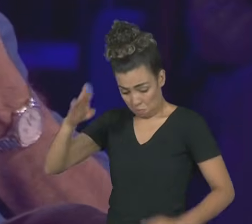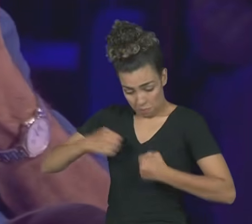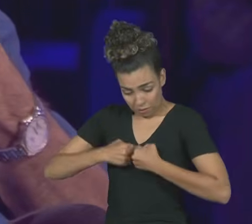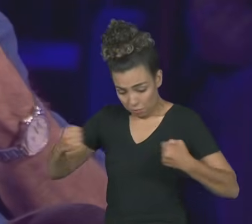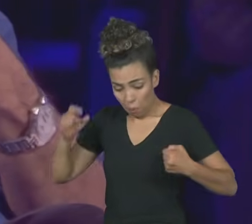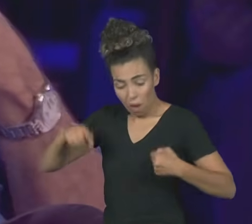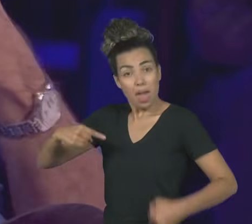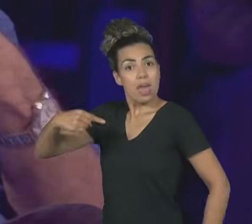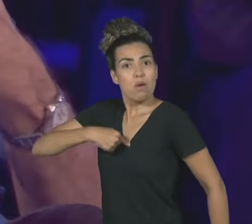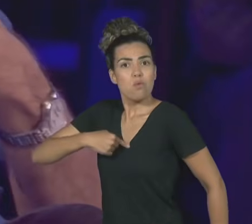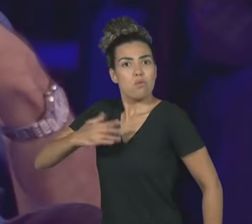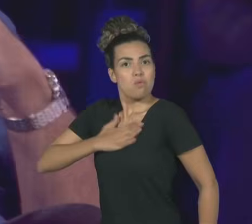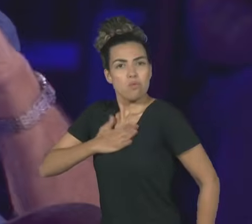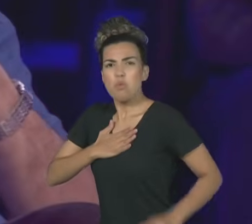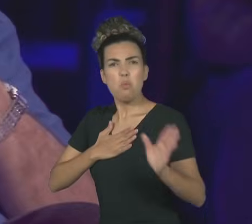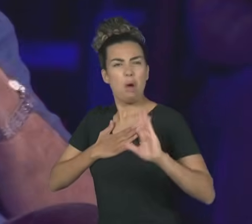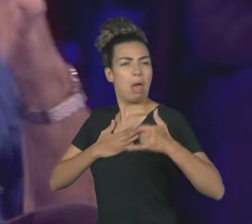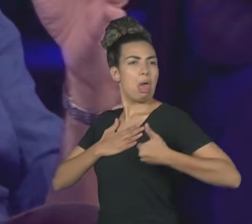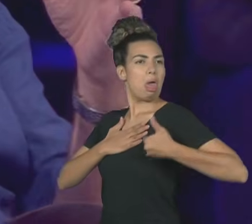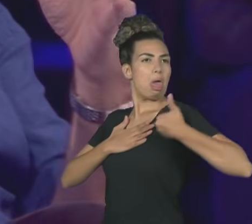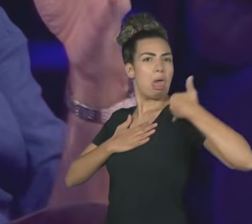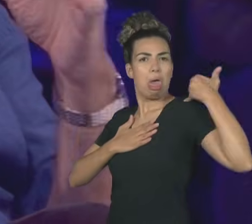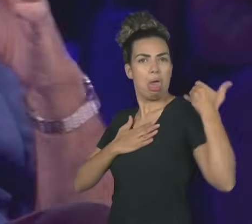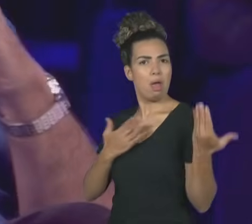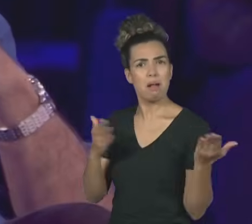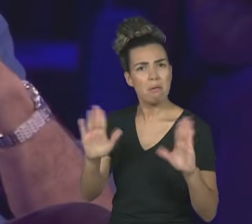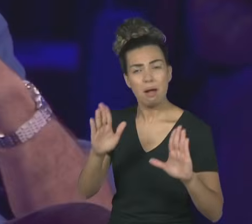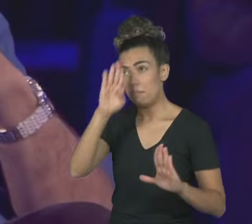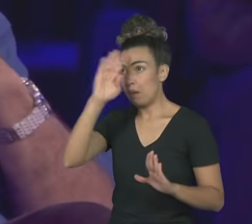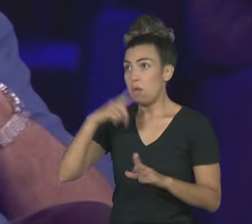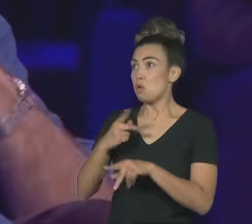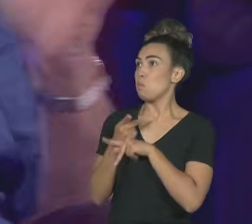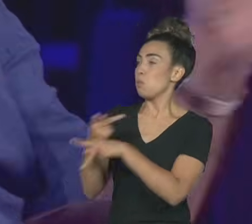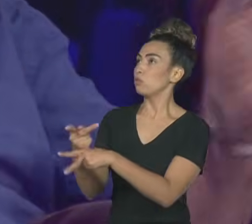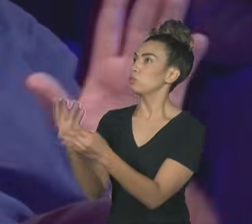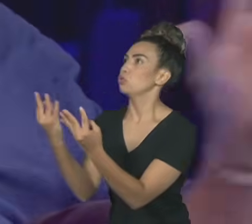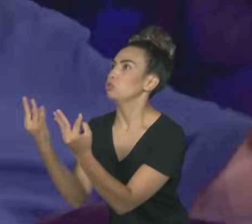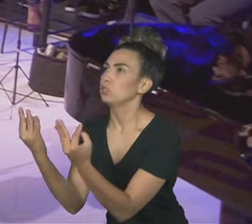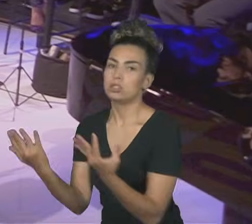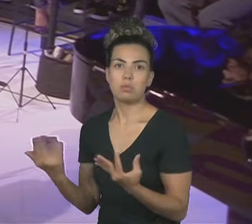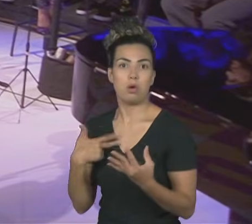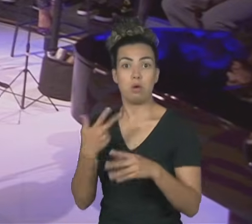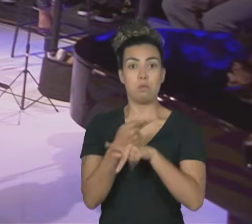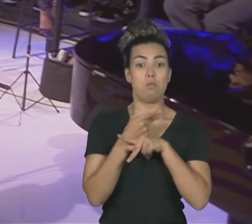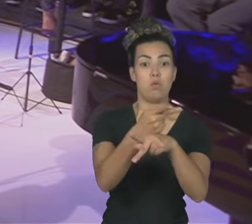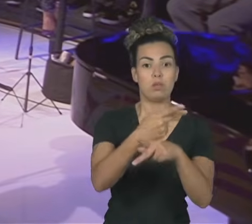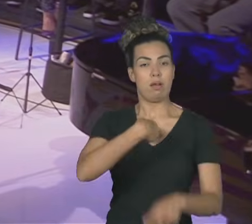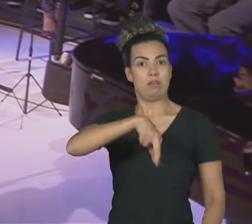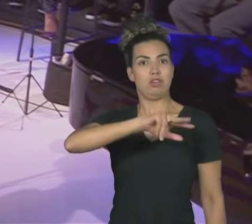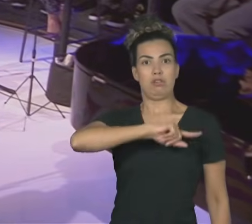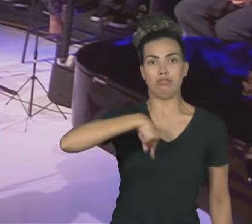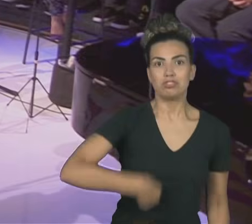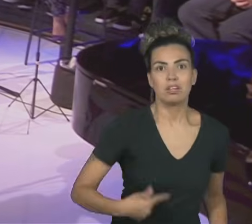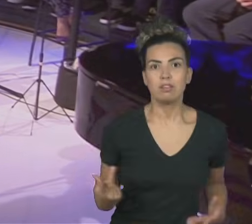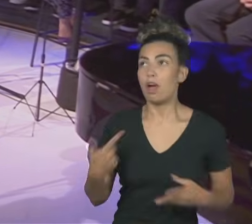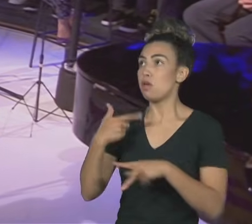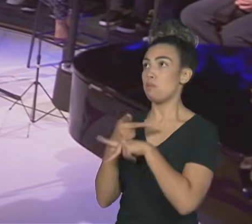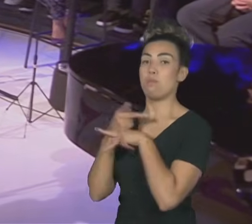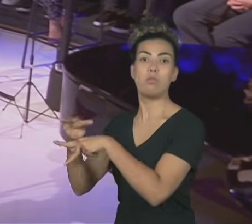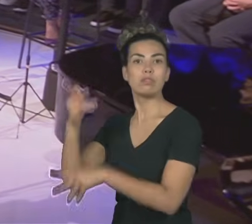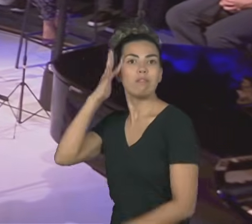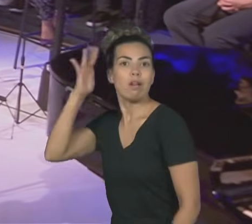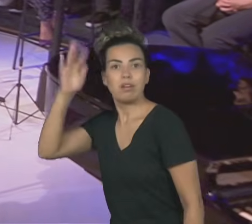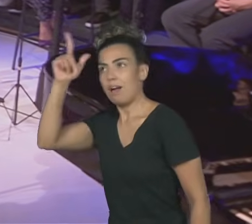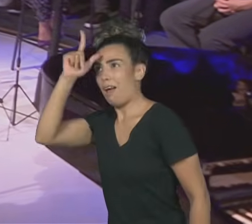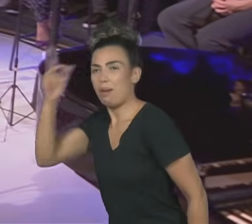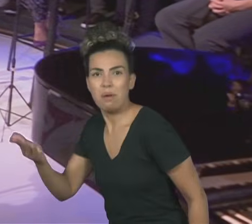Budismos, taoísmos, tem um monte de gente... Schopenhauer, Nietzsche, vindo pela ponta esquerda. Tem muita